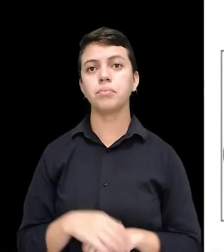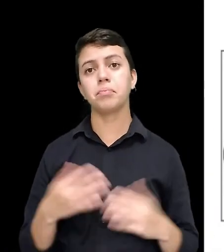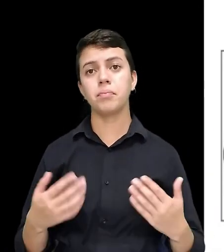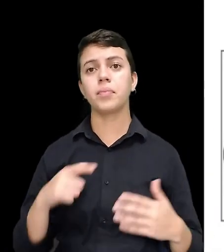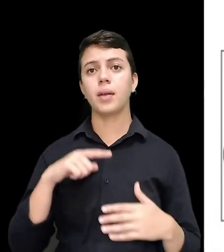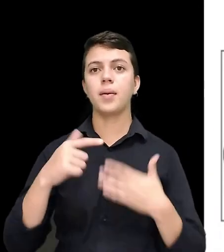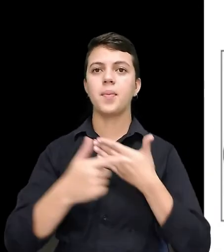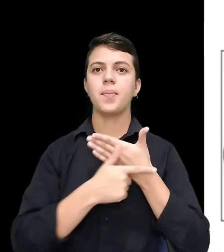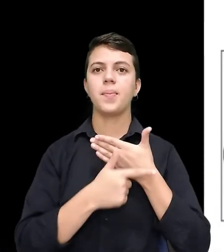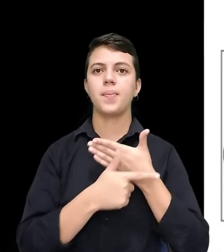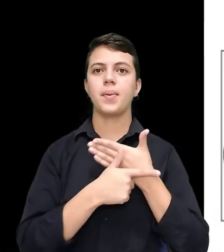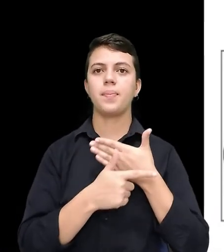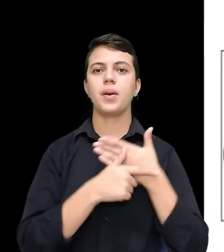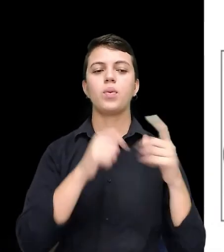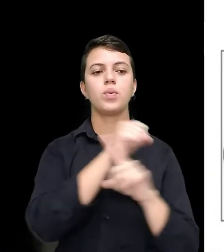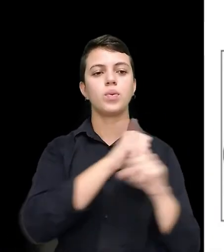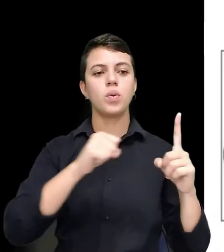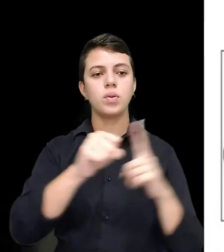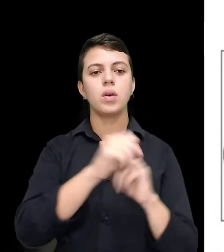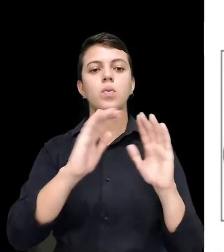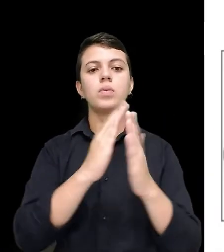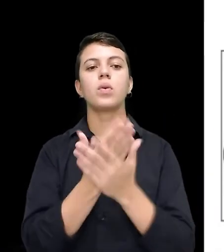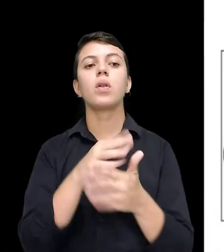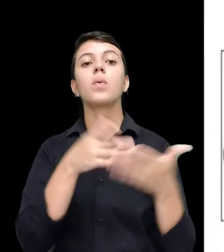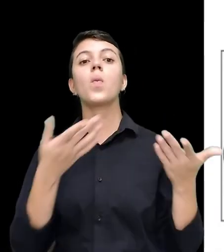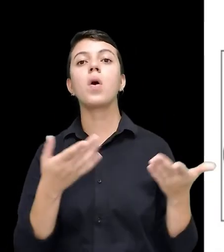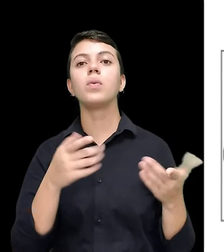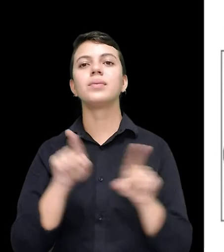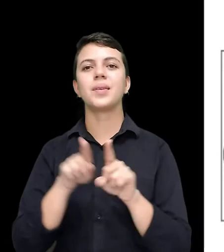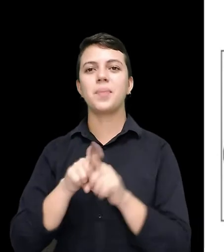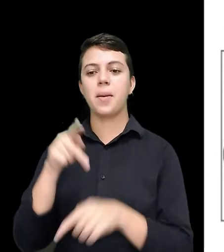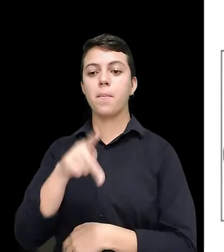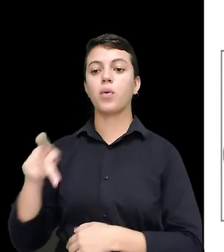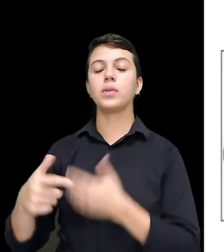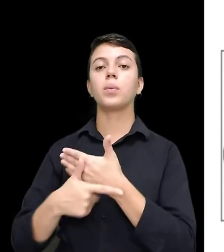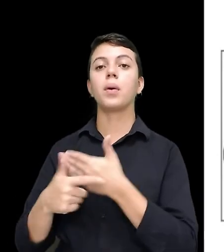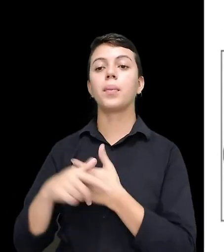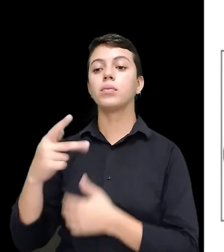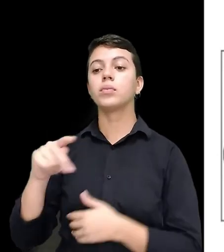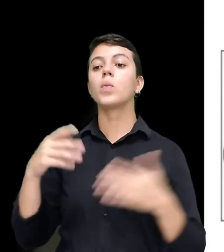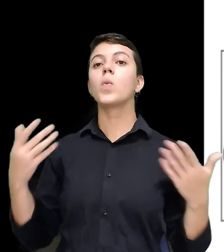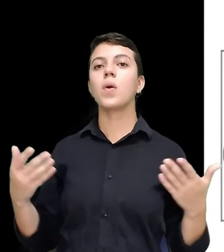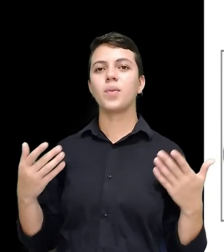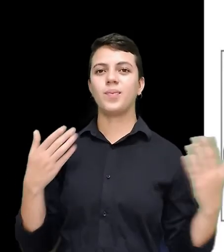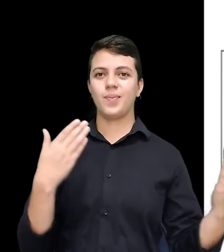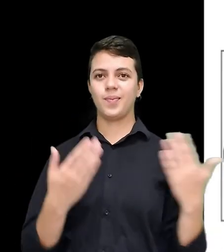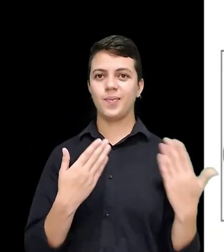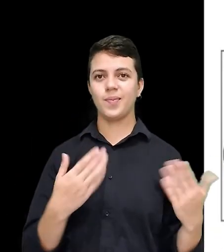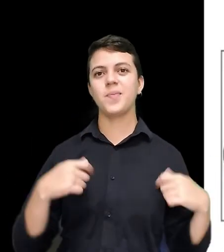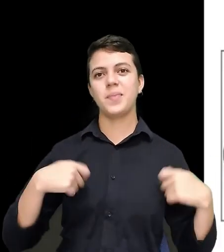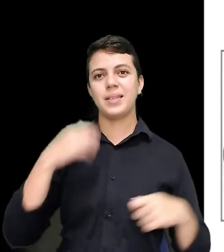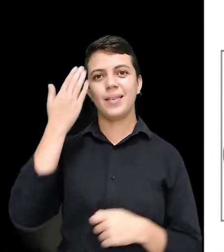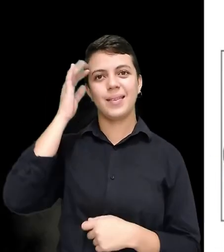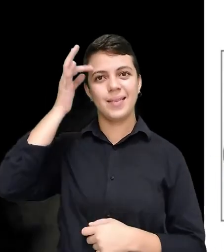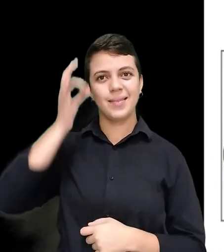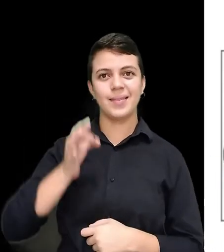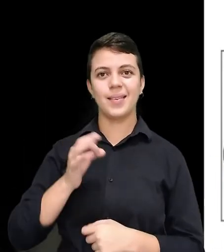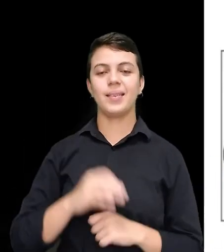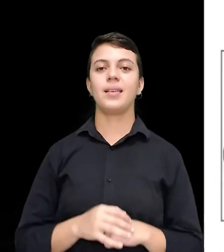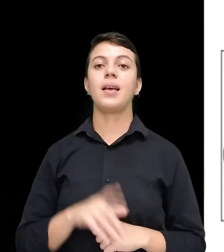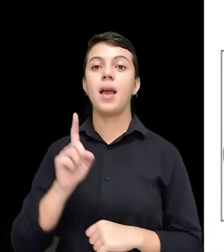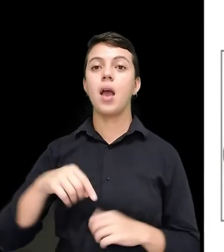papel social da escola e do professor para esse